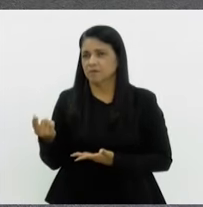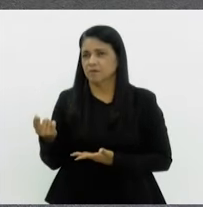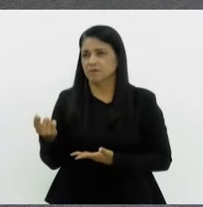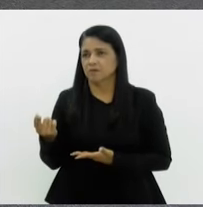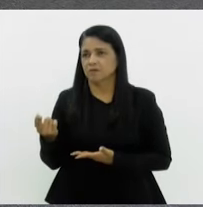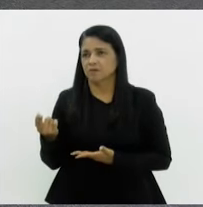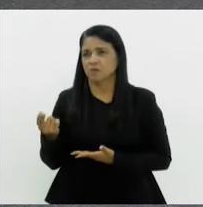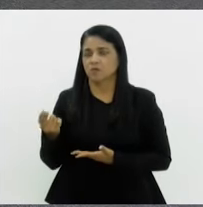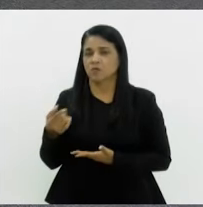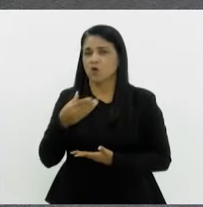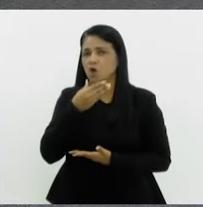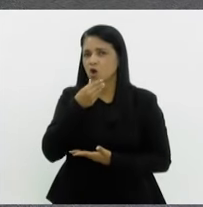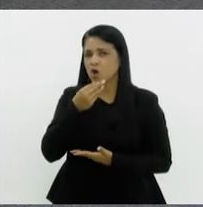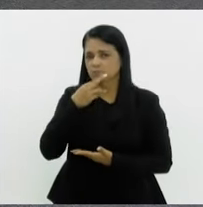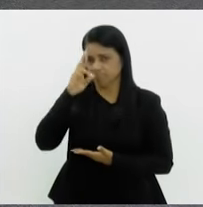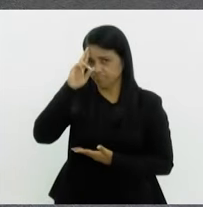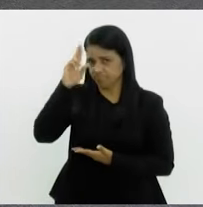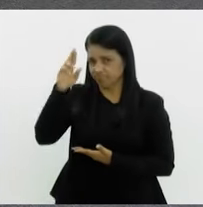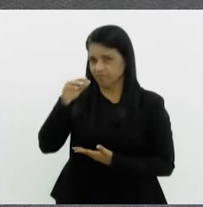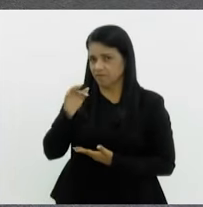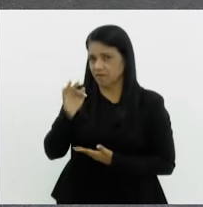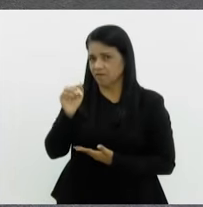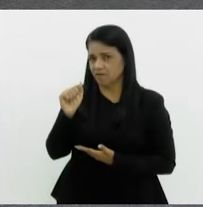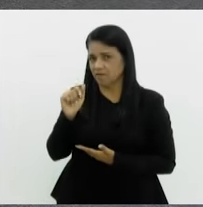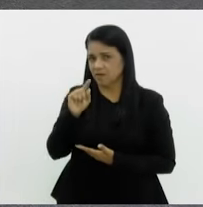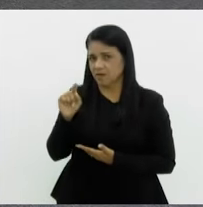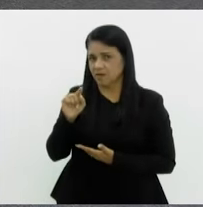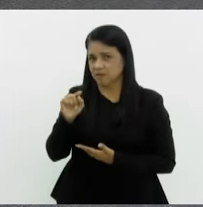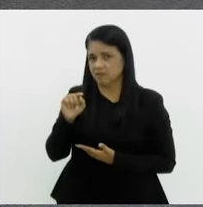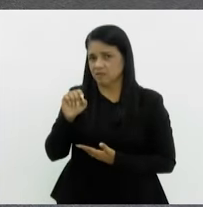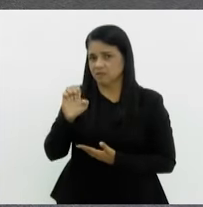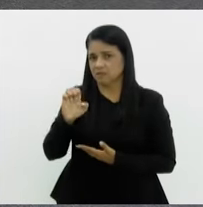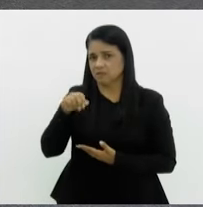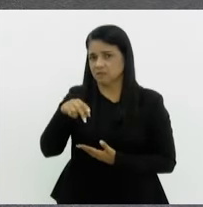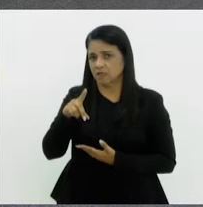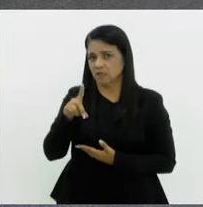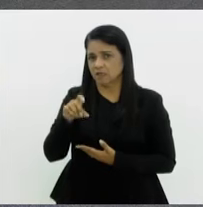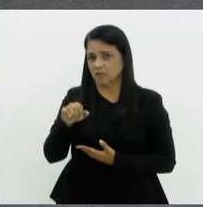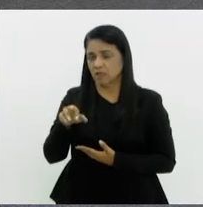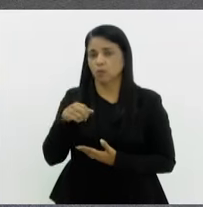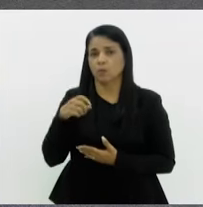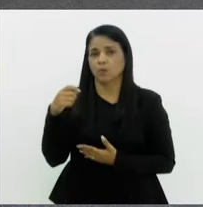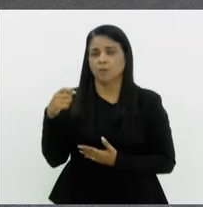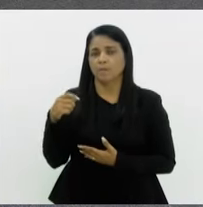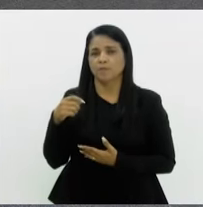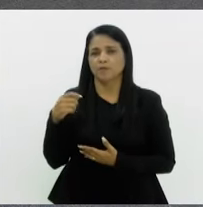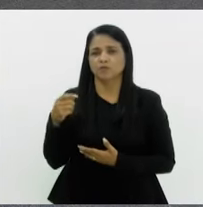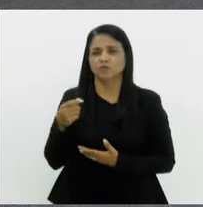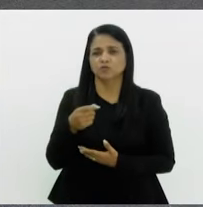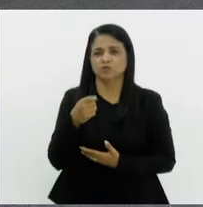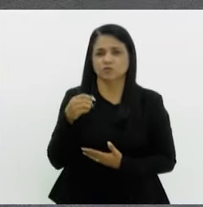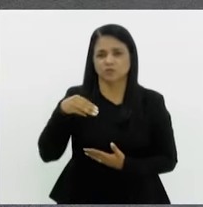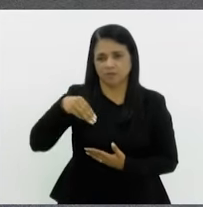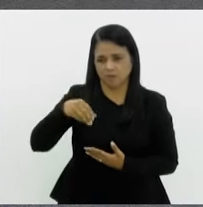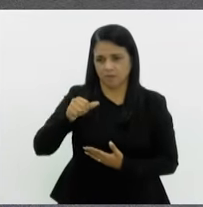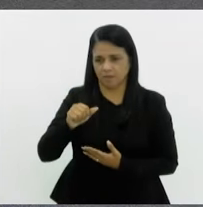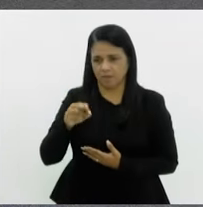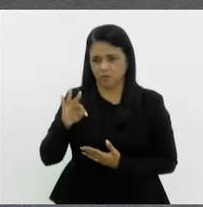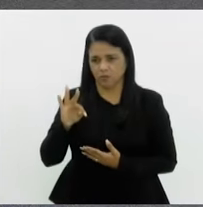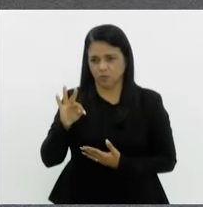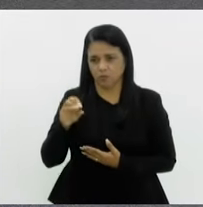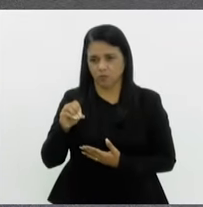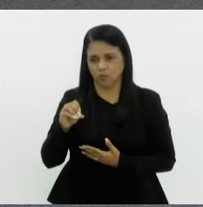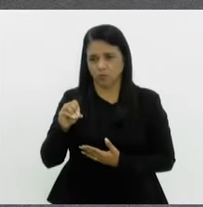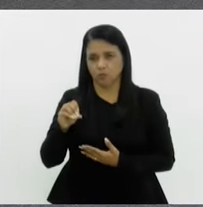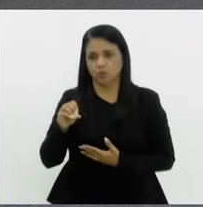um fazendeiro, um grande produtor do Mato Grosso do Sul, que usou um agrotóxico, esse